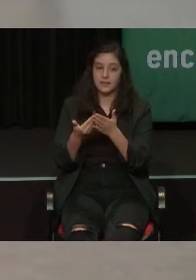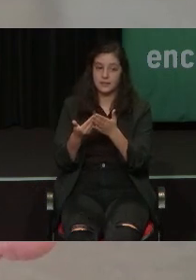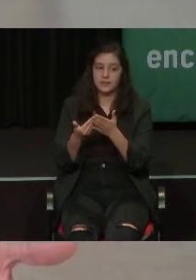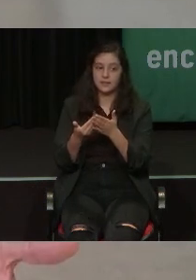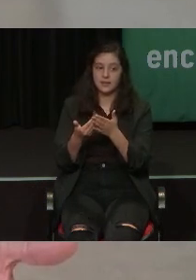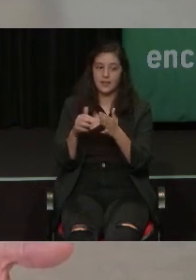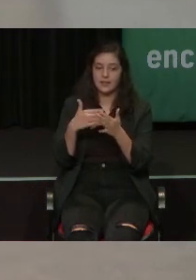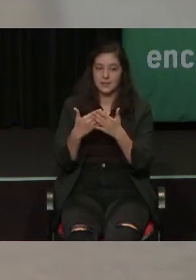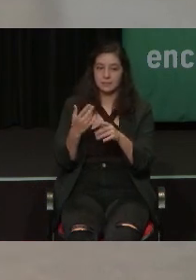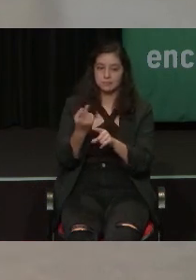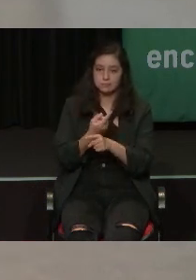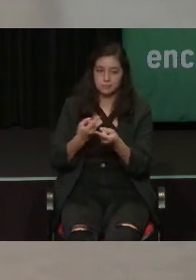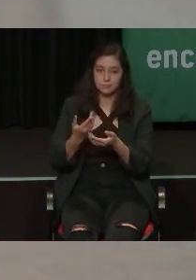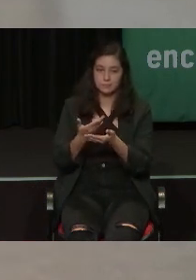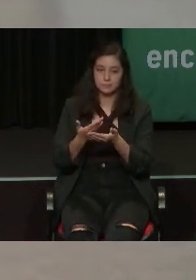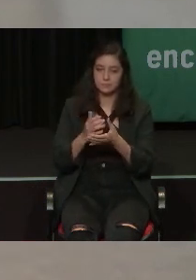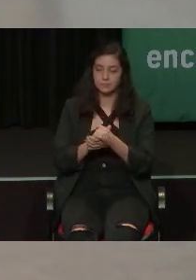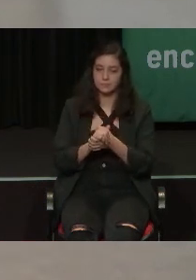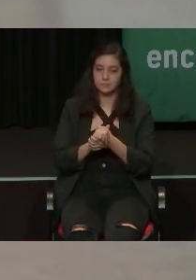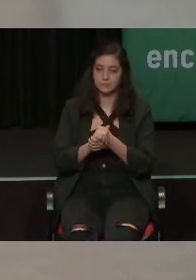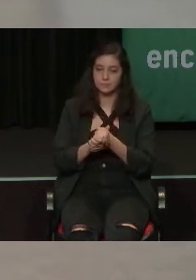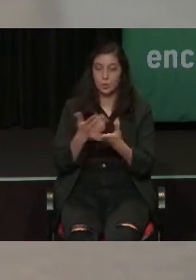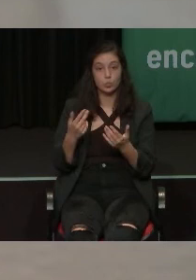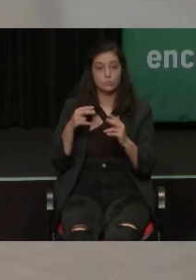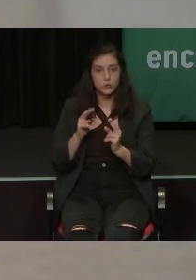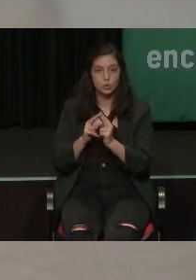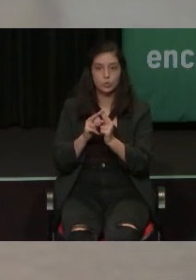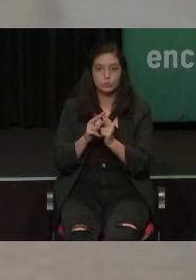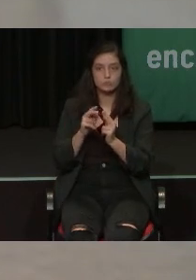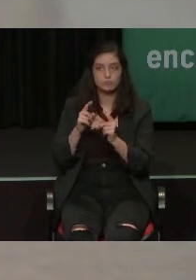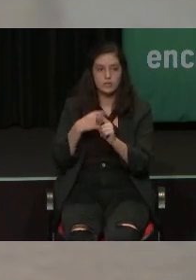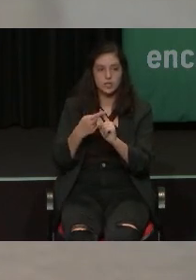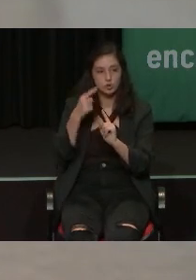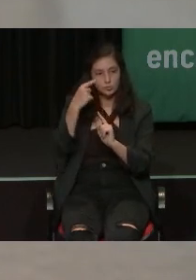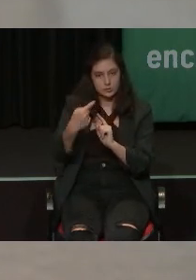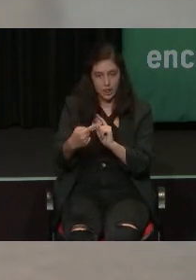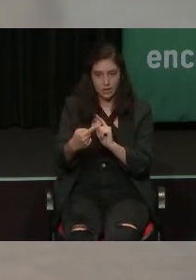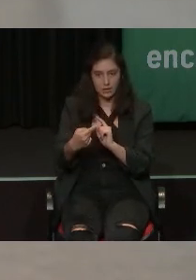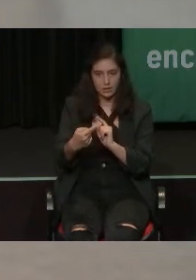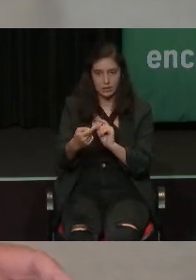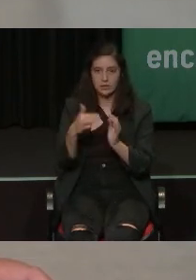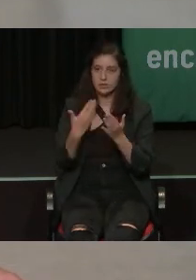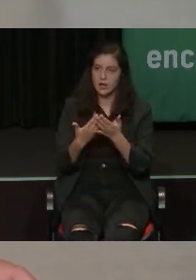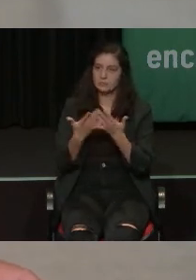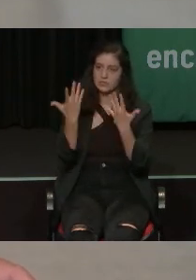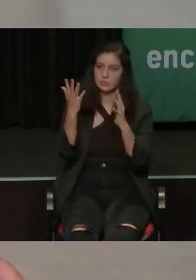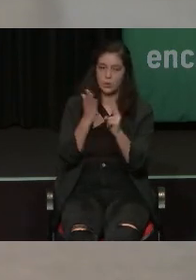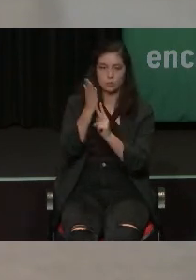Instituto Superior de Agronomia. O encontro deste ano foi especial, tendo duas